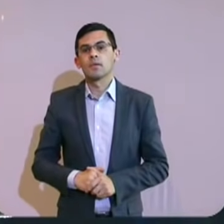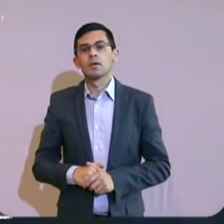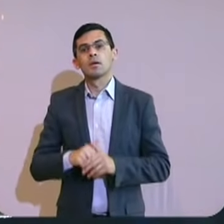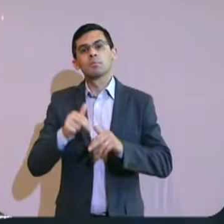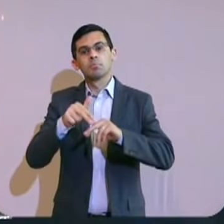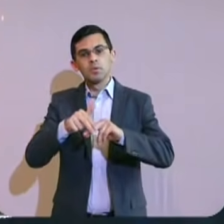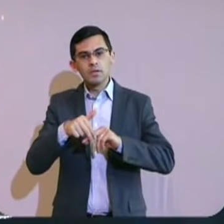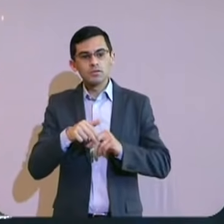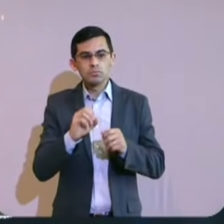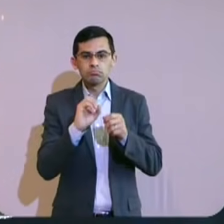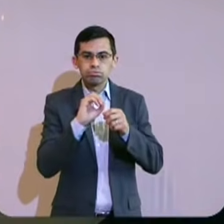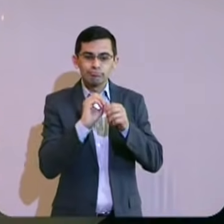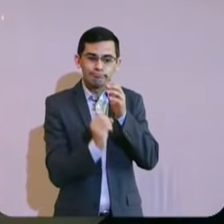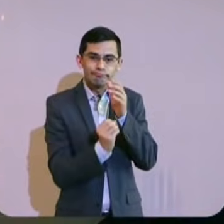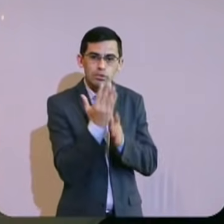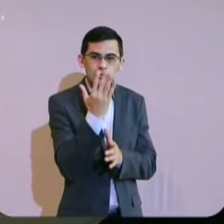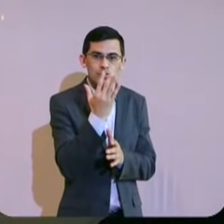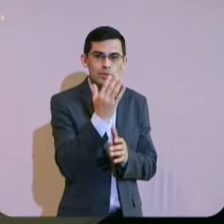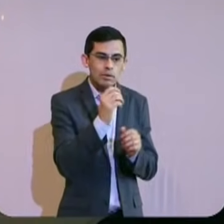Por isso ele fez um Deus.